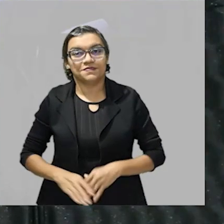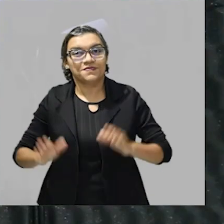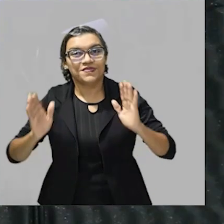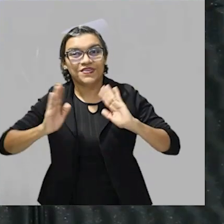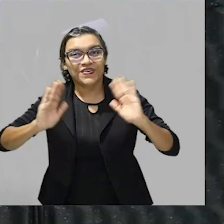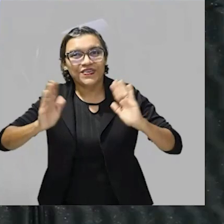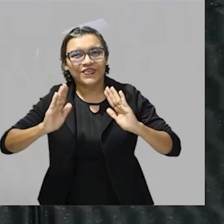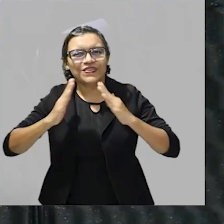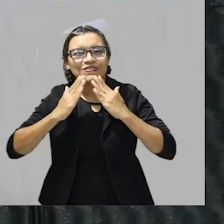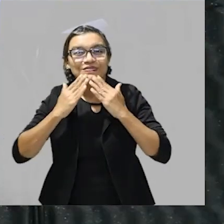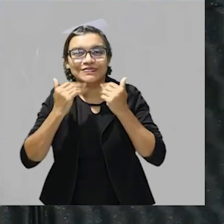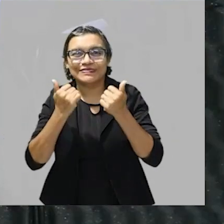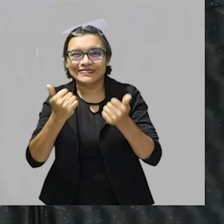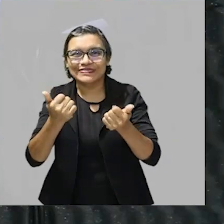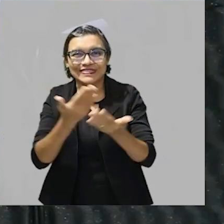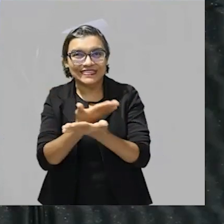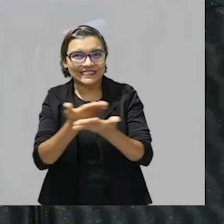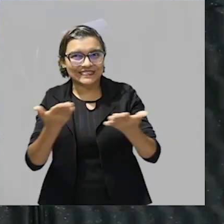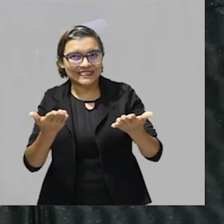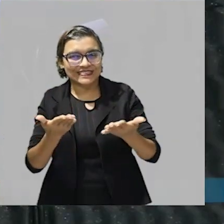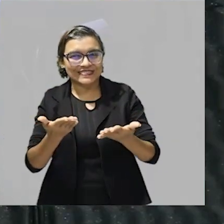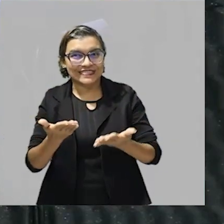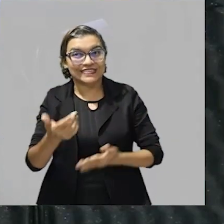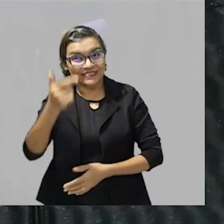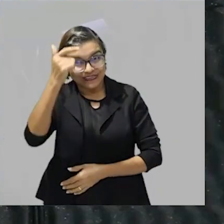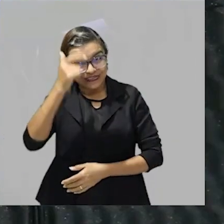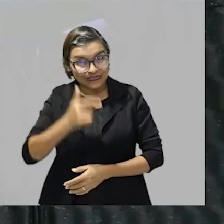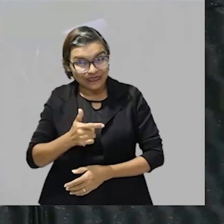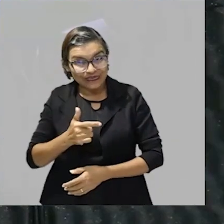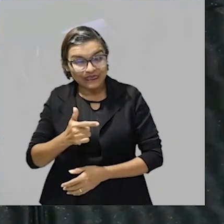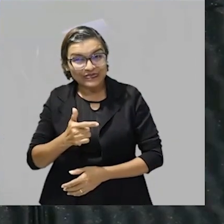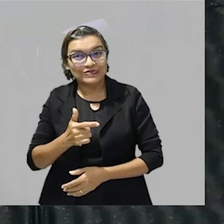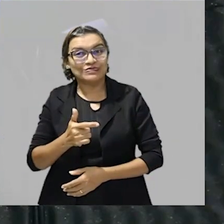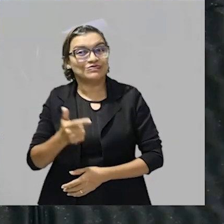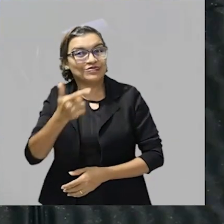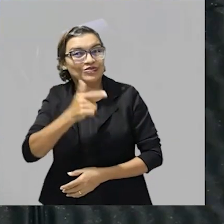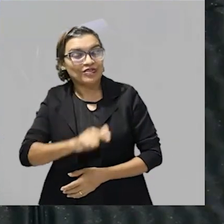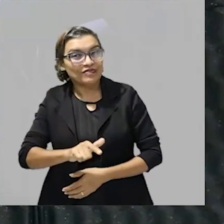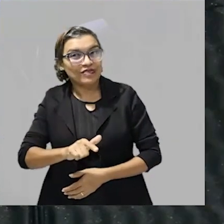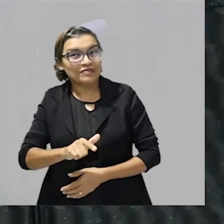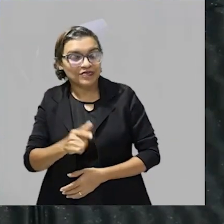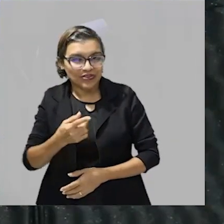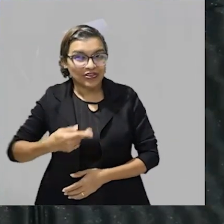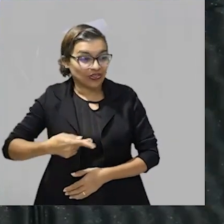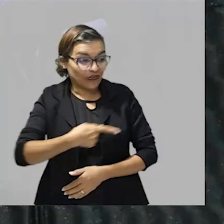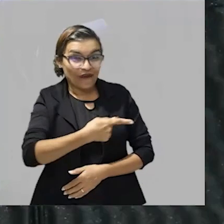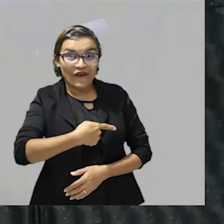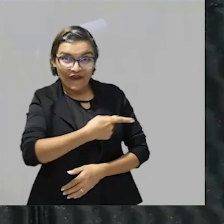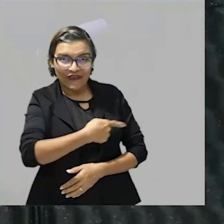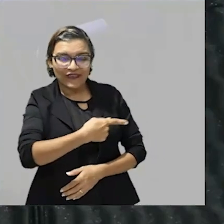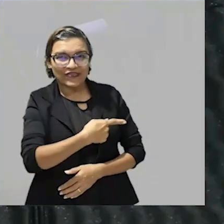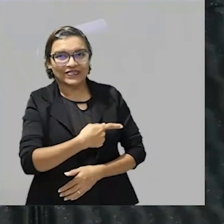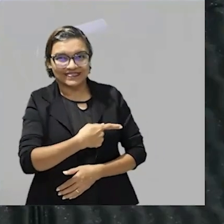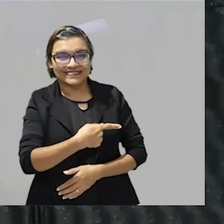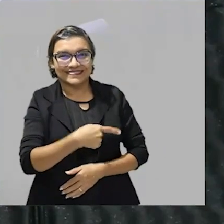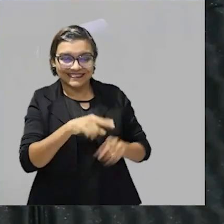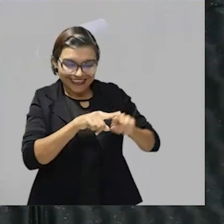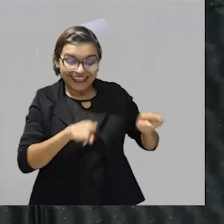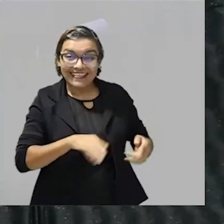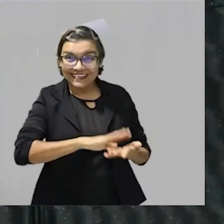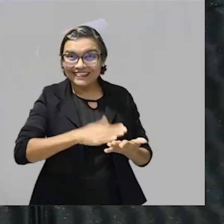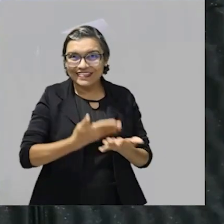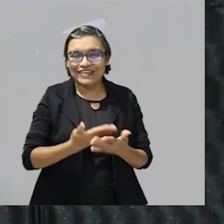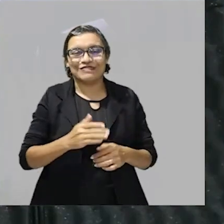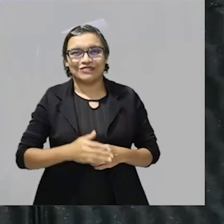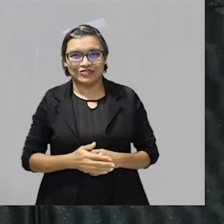Oi chuchu tudo bem com vocês olha eu por aqui mais uma vez eu não nós né na Íris mais uma vez